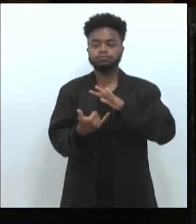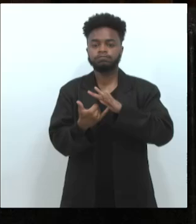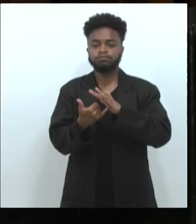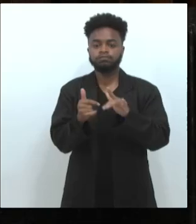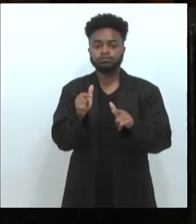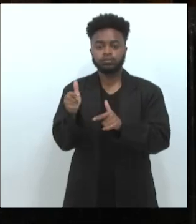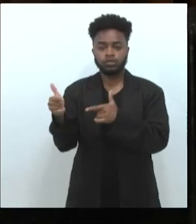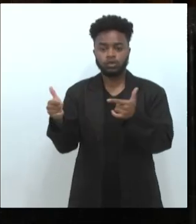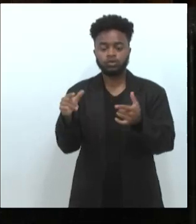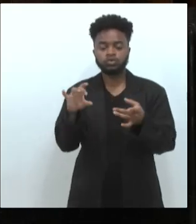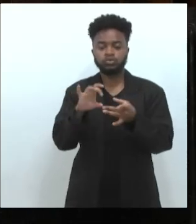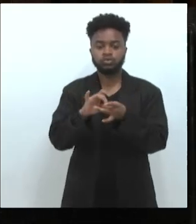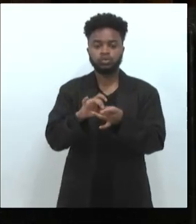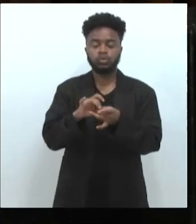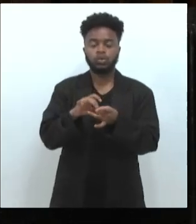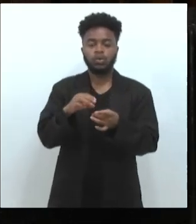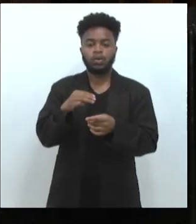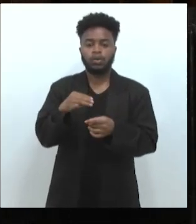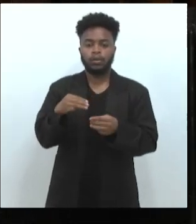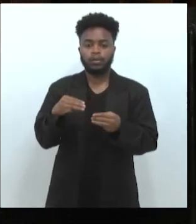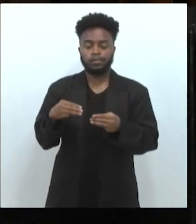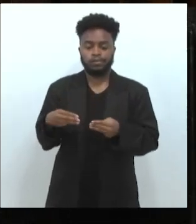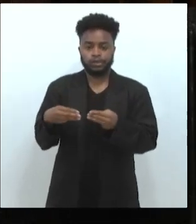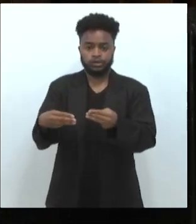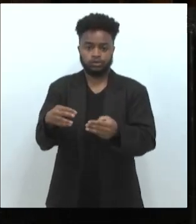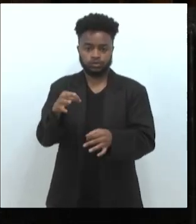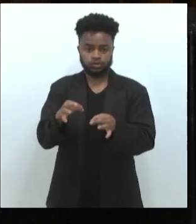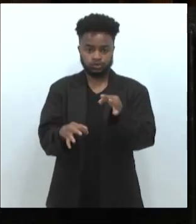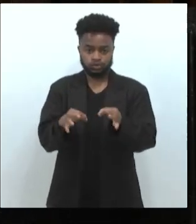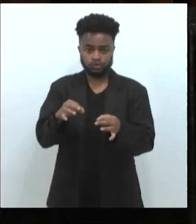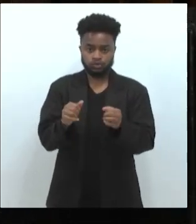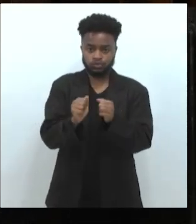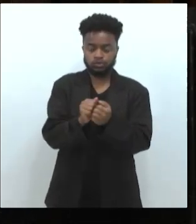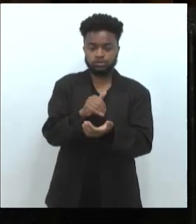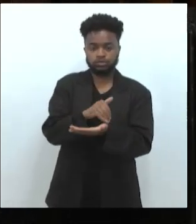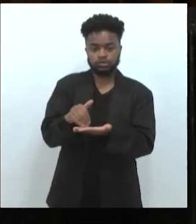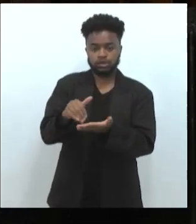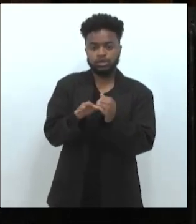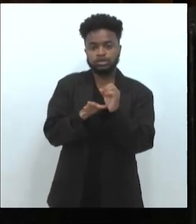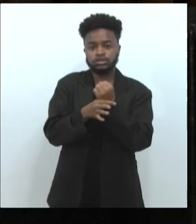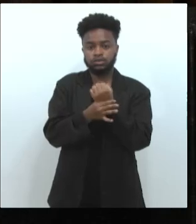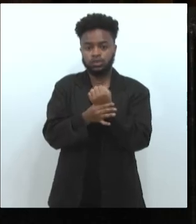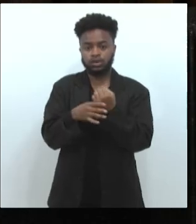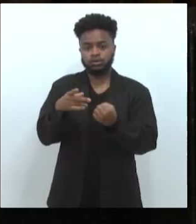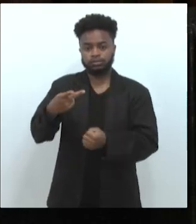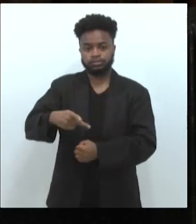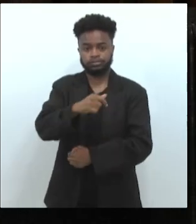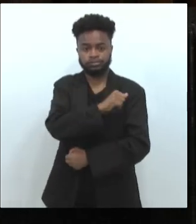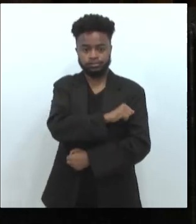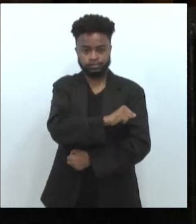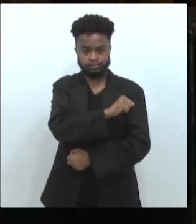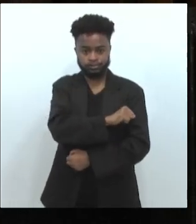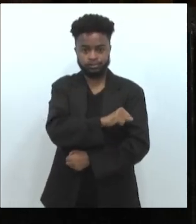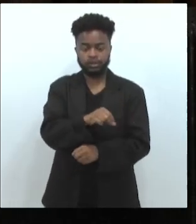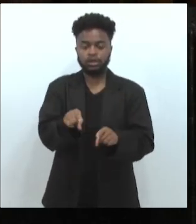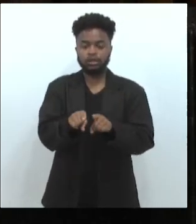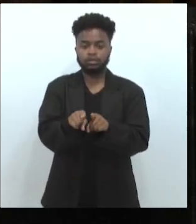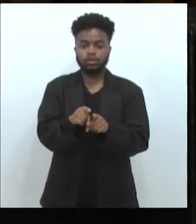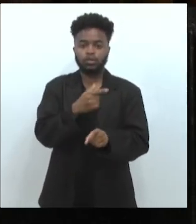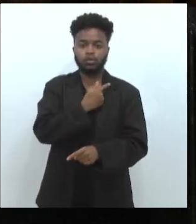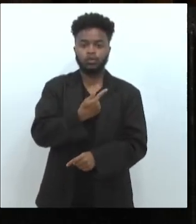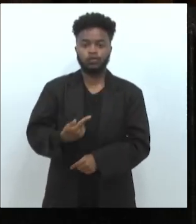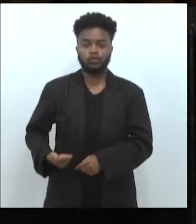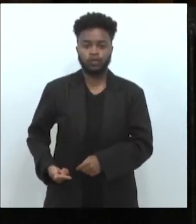institucionalmente, através do Ministério da Justiça, com a Secretaria de Segurança do Estado, com o Governo